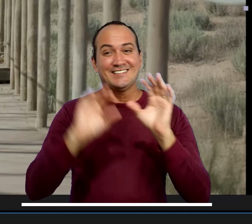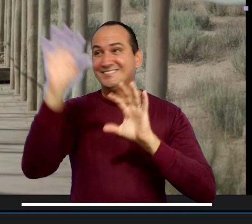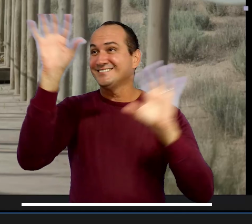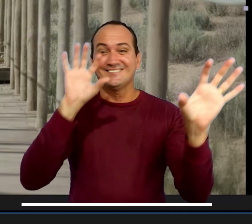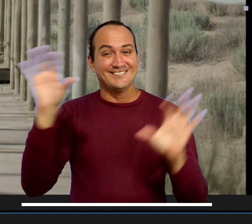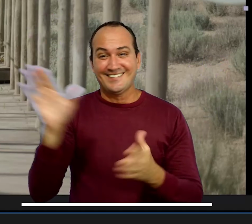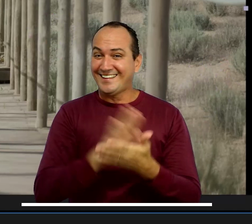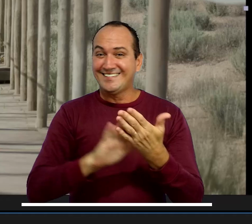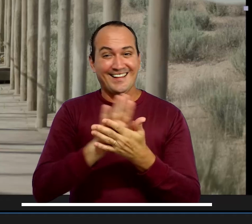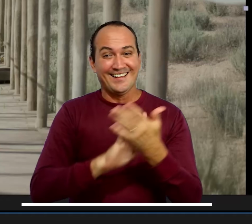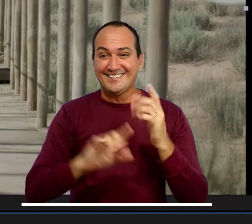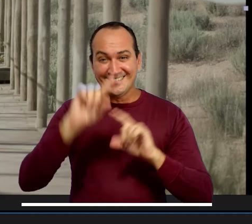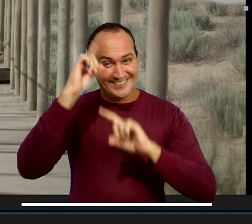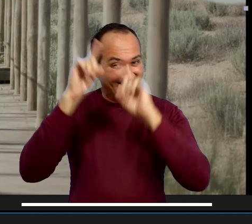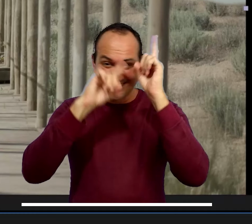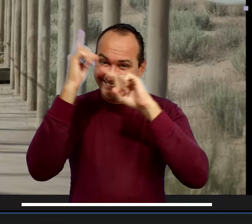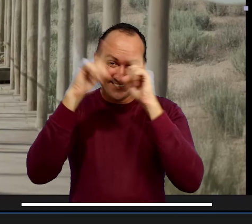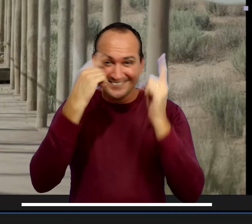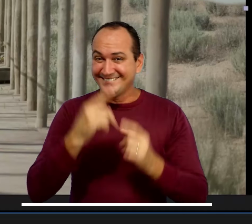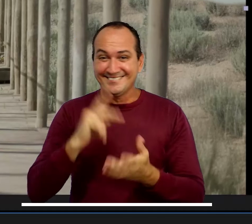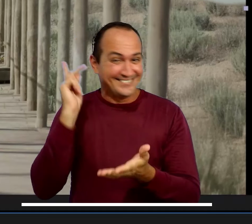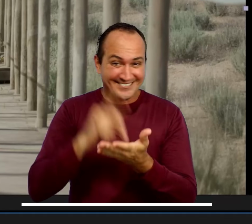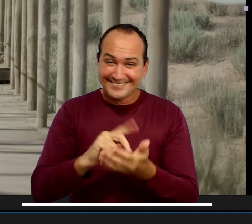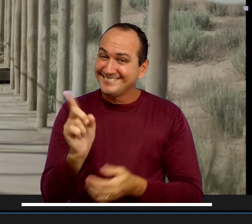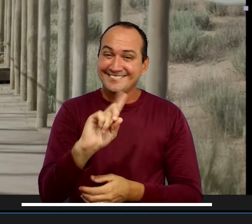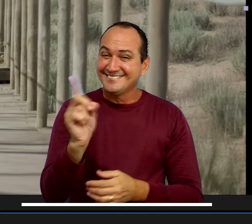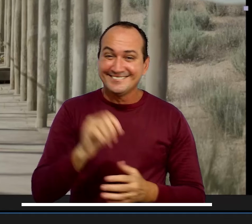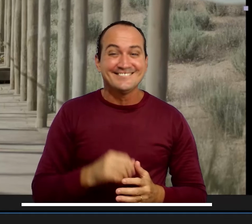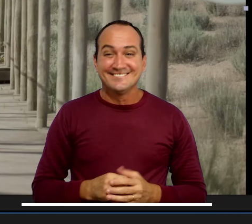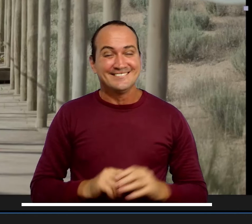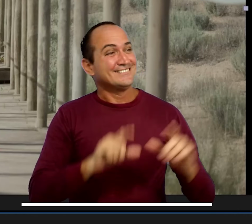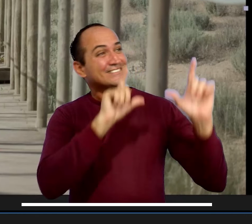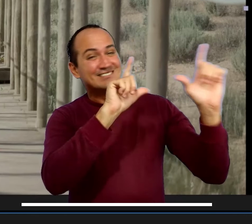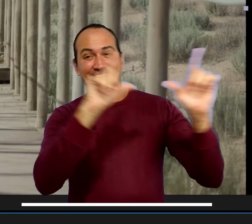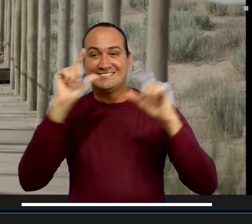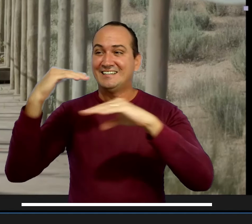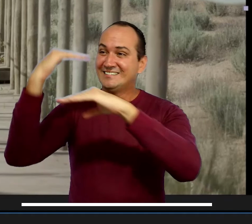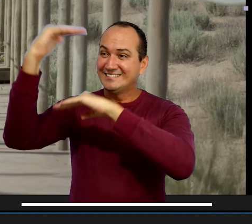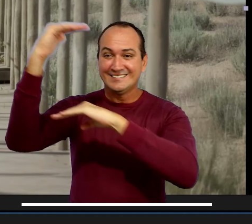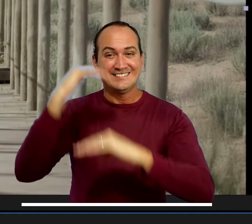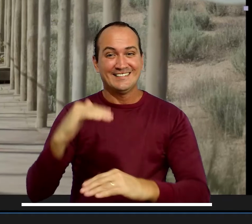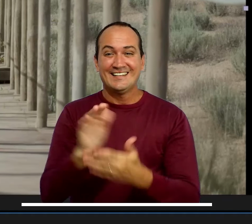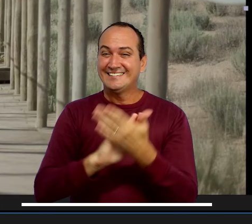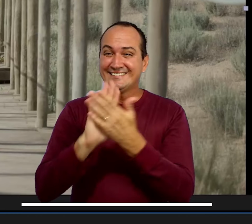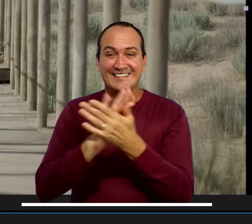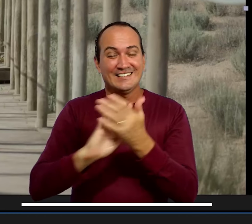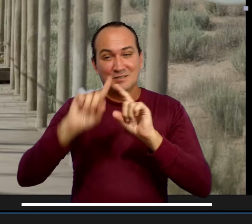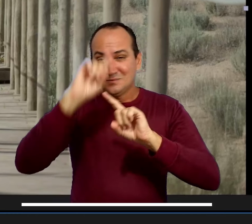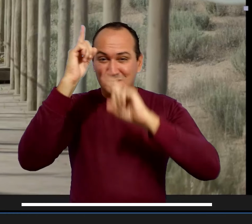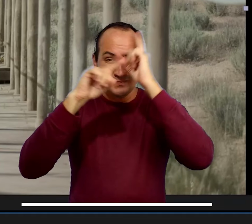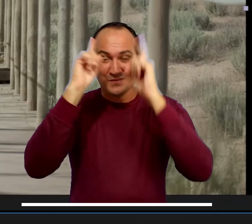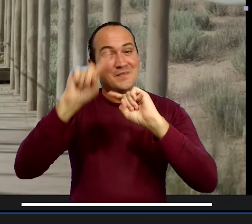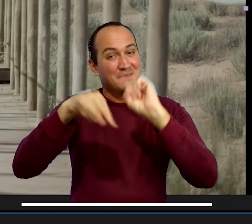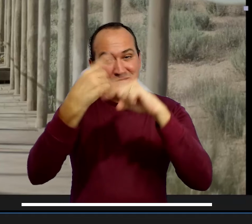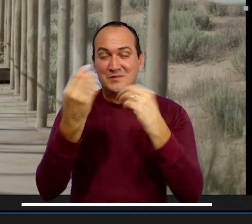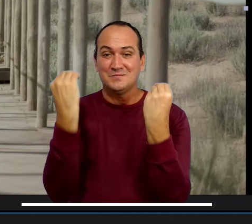vocês veem, né? Não tem aqueles quadros, não tem as prateleiras, não tem nada daquilo. Aquilo foi tudo criado